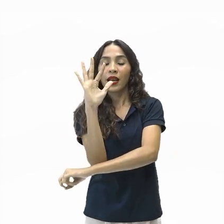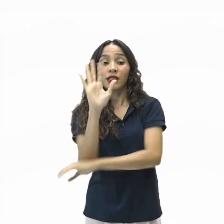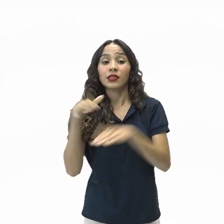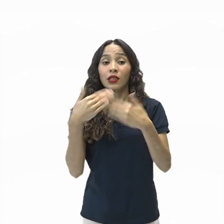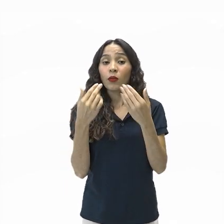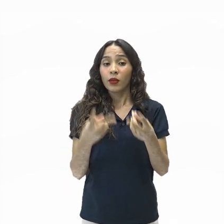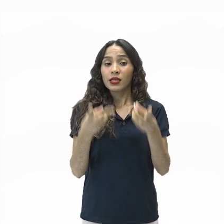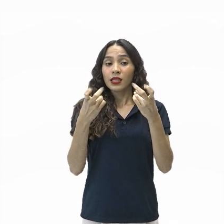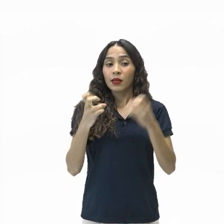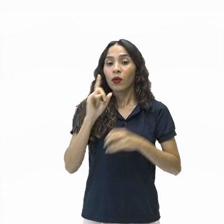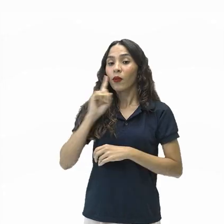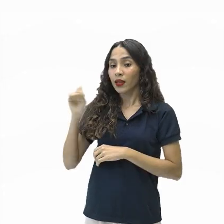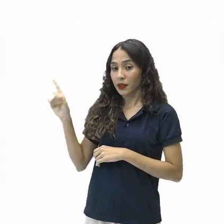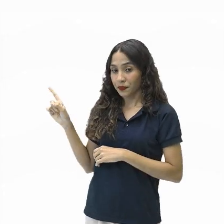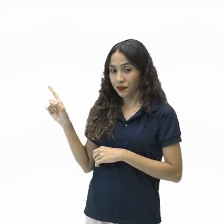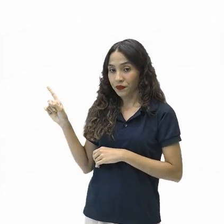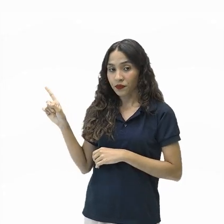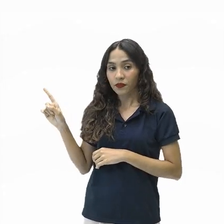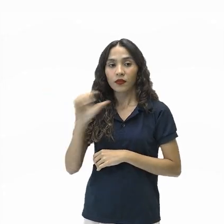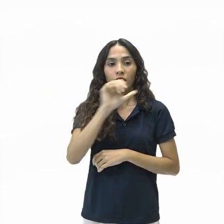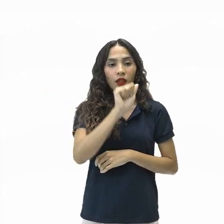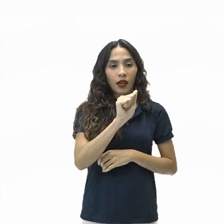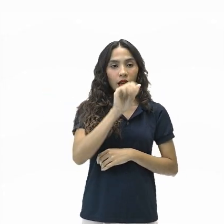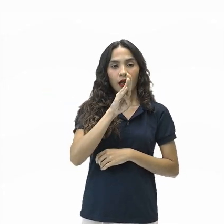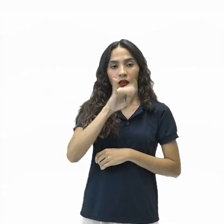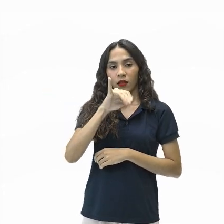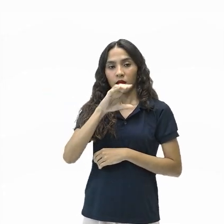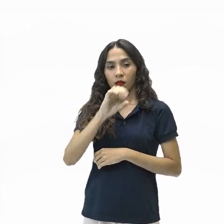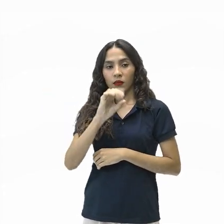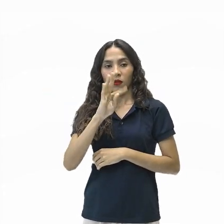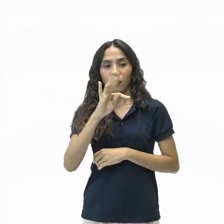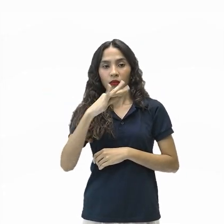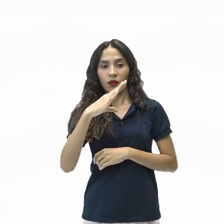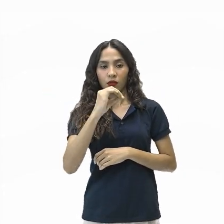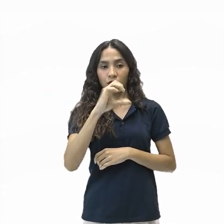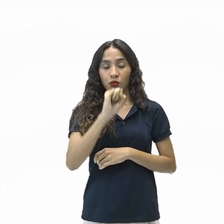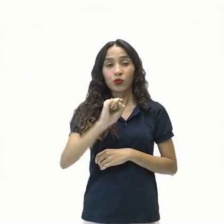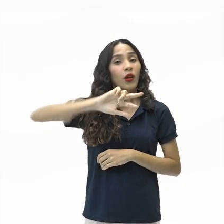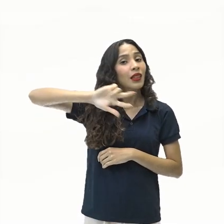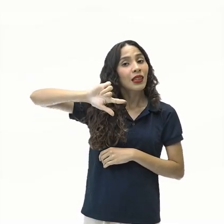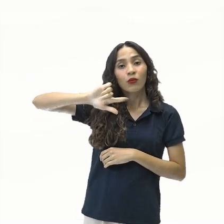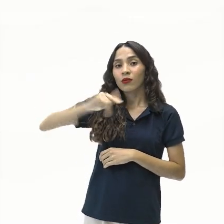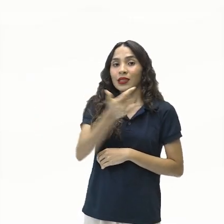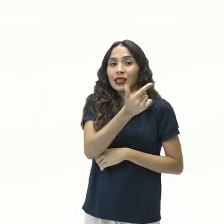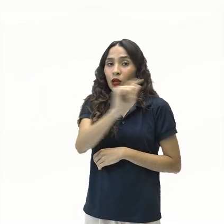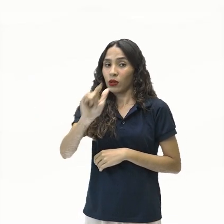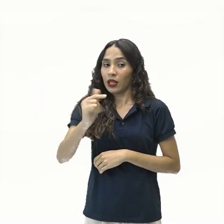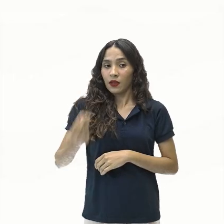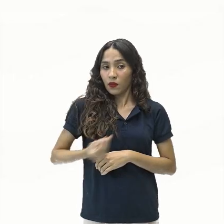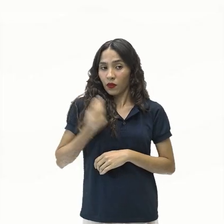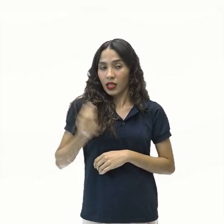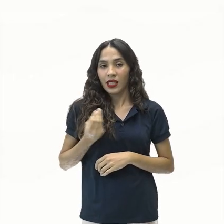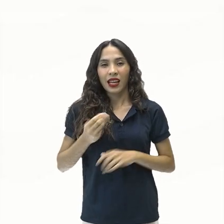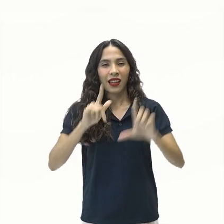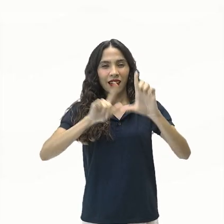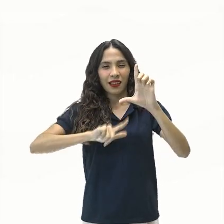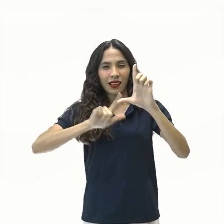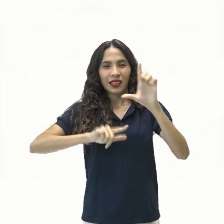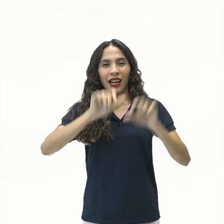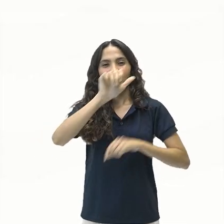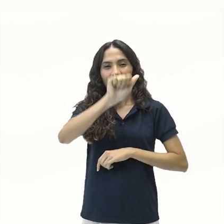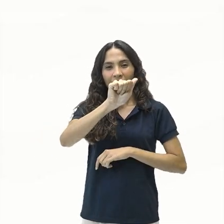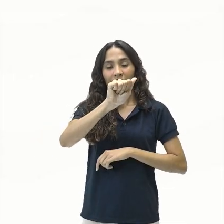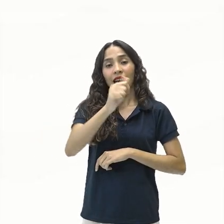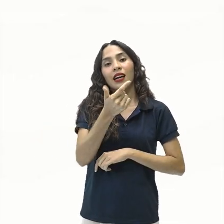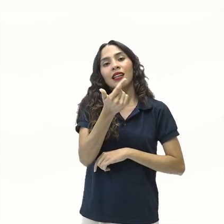observem aqui, seres abióticos que não são vivos, esse A está relacionado à